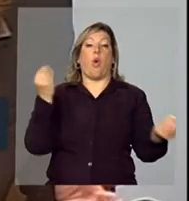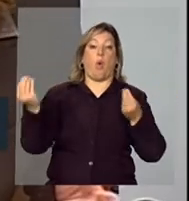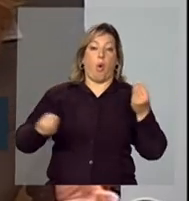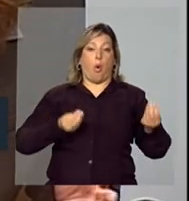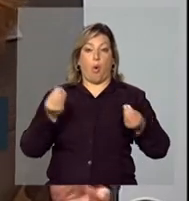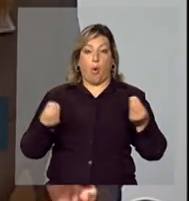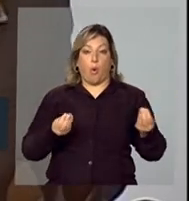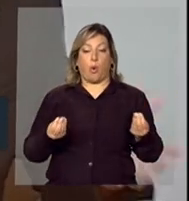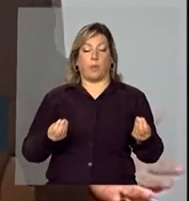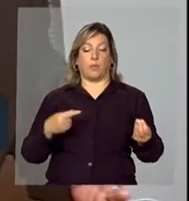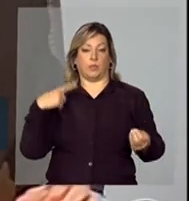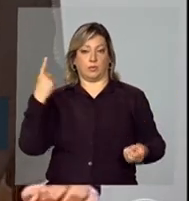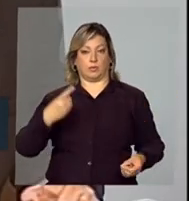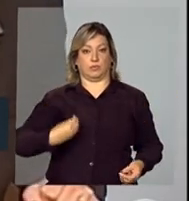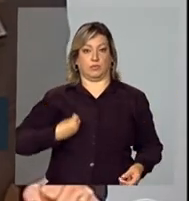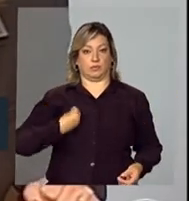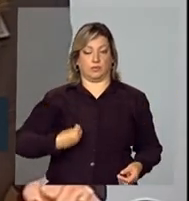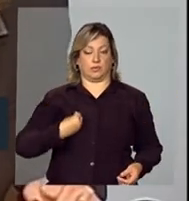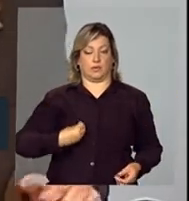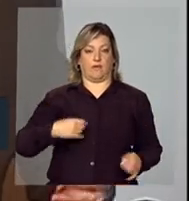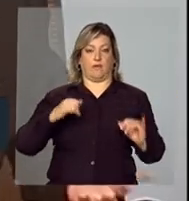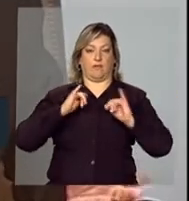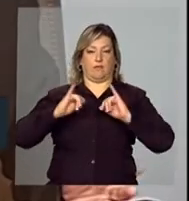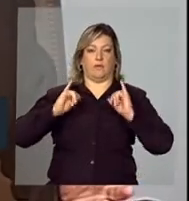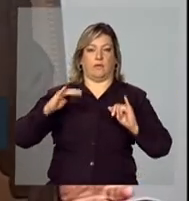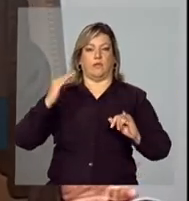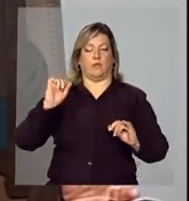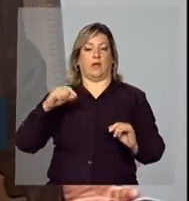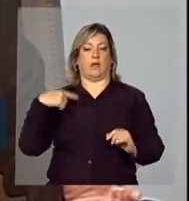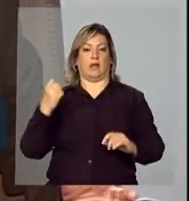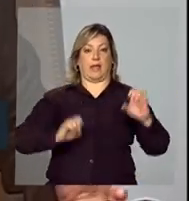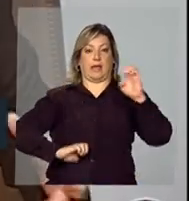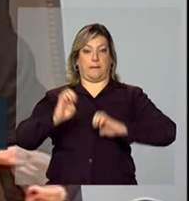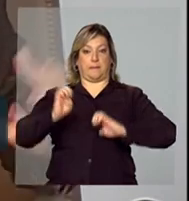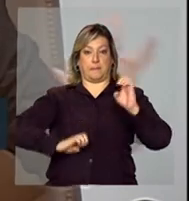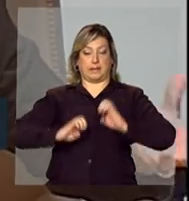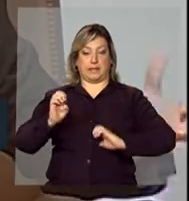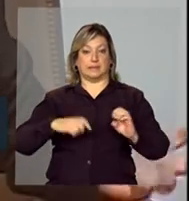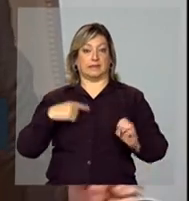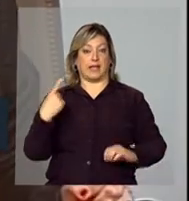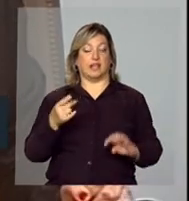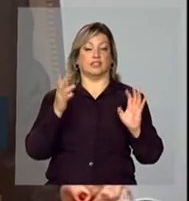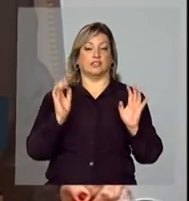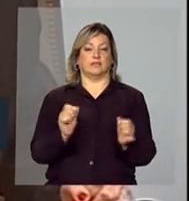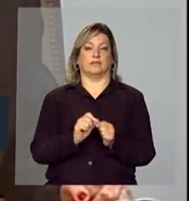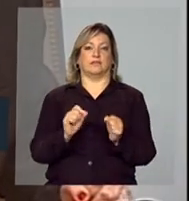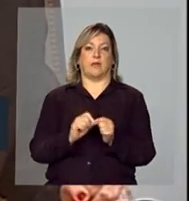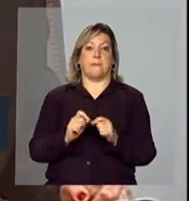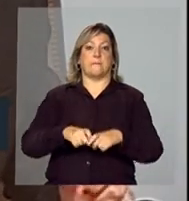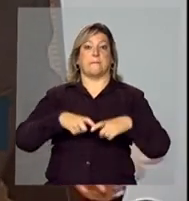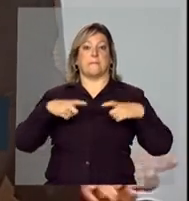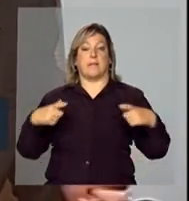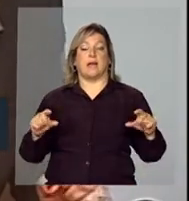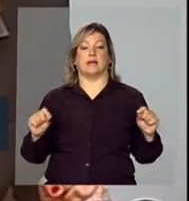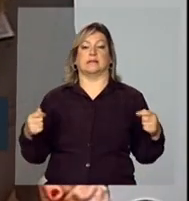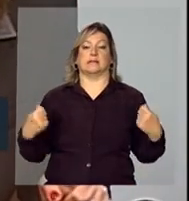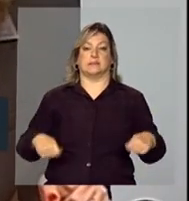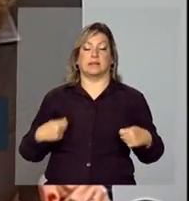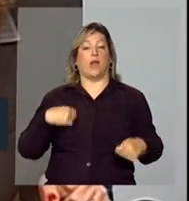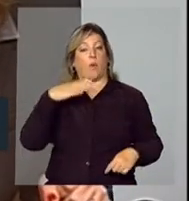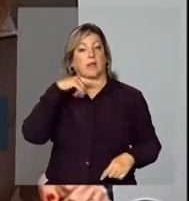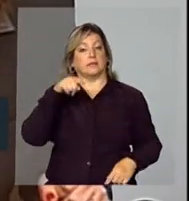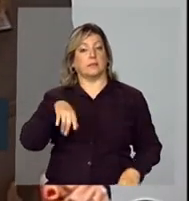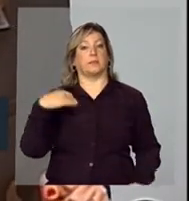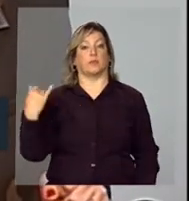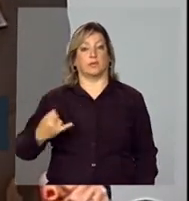comportam os grandes anunciantes e os grandes as grandes empresas no Brasil aquelas que geram as maiores demandas que eu acho que